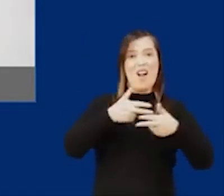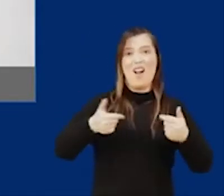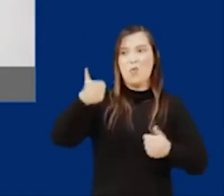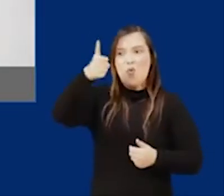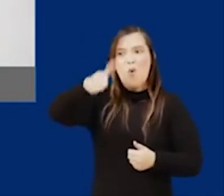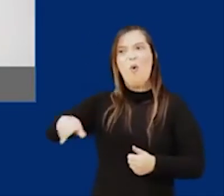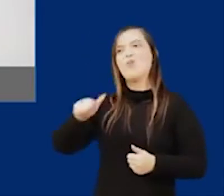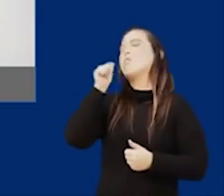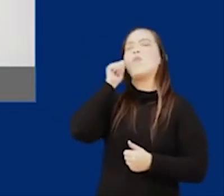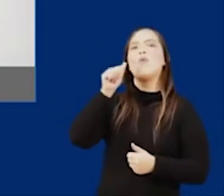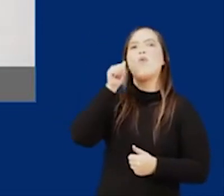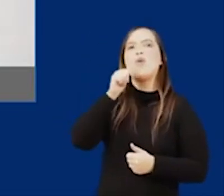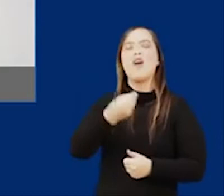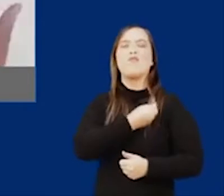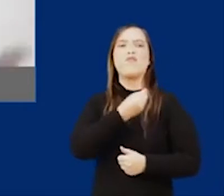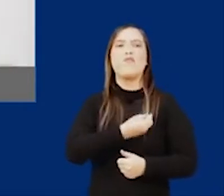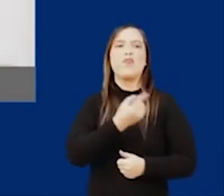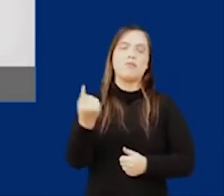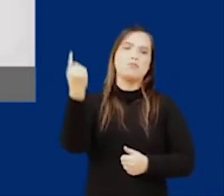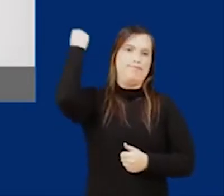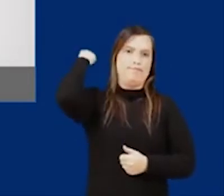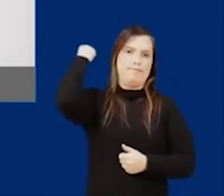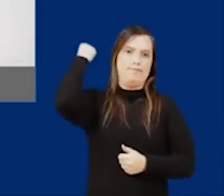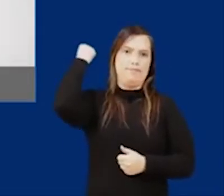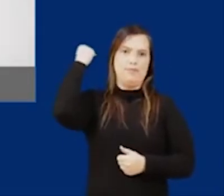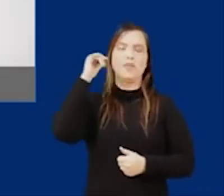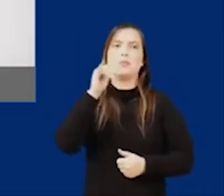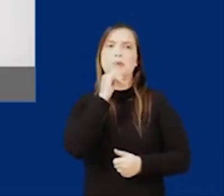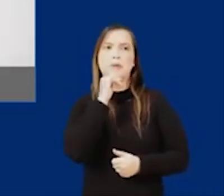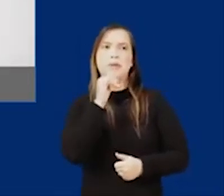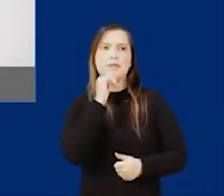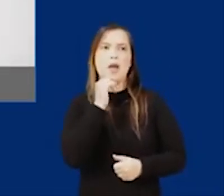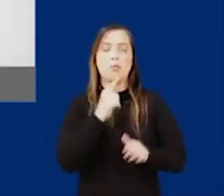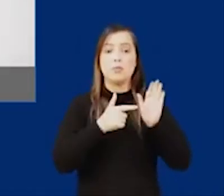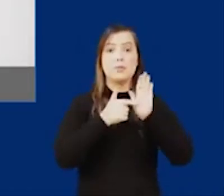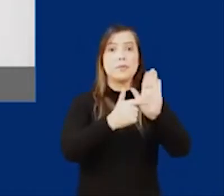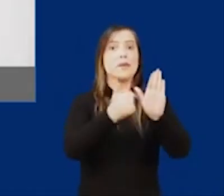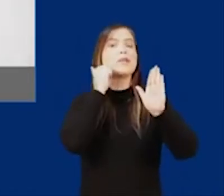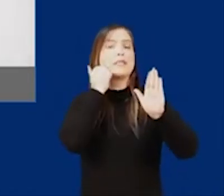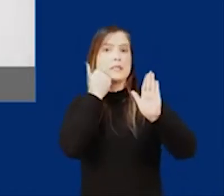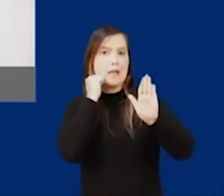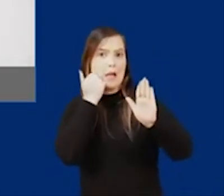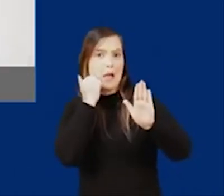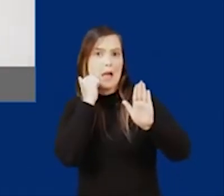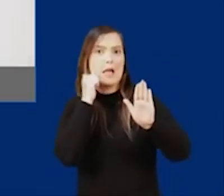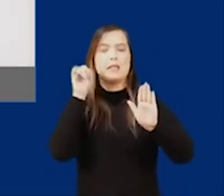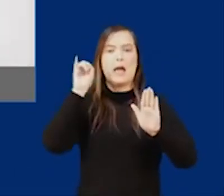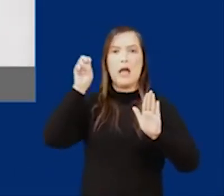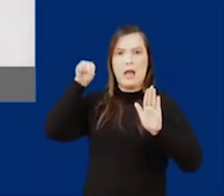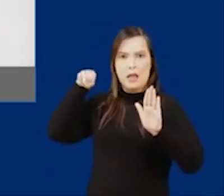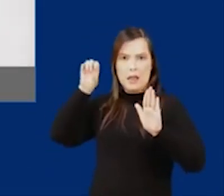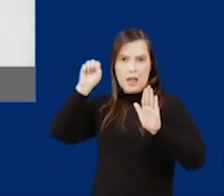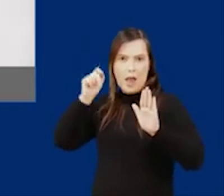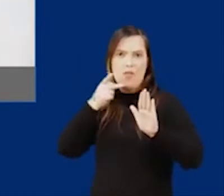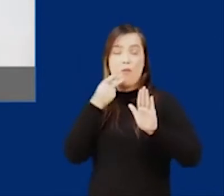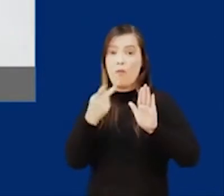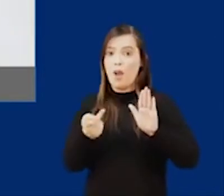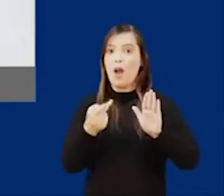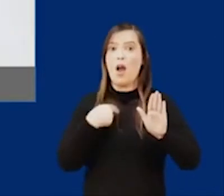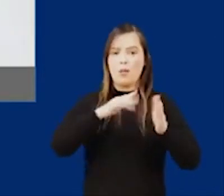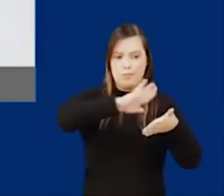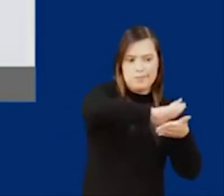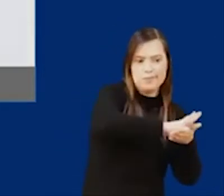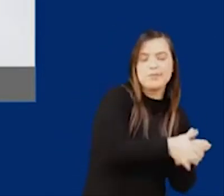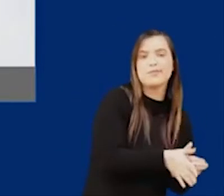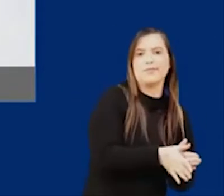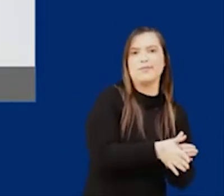mulheres viveram no passado, que a evidência científica e que a Inês traz desmistifica.